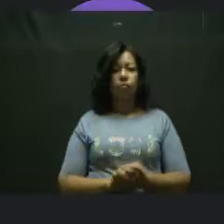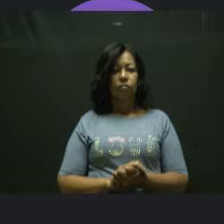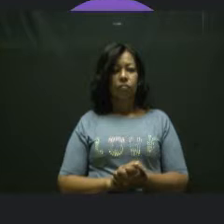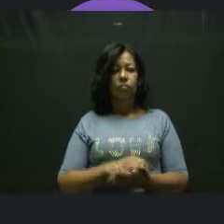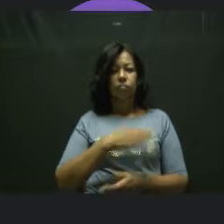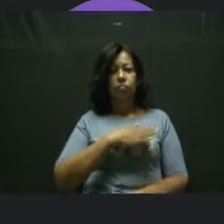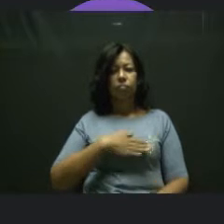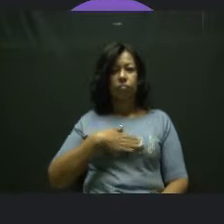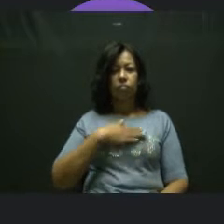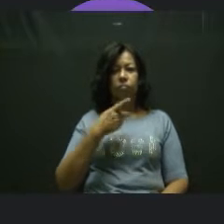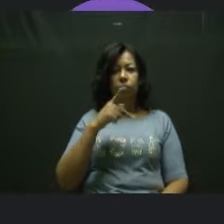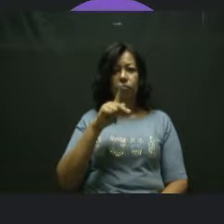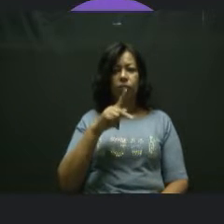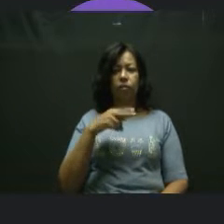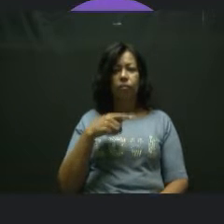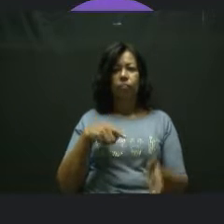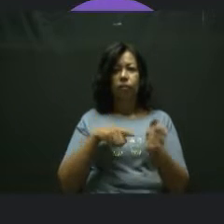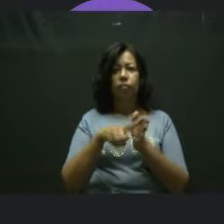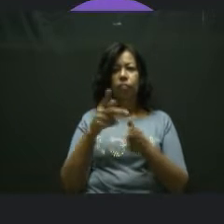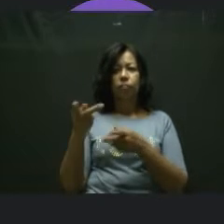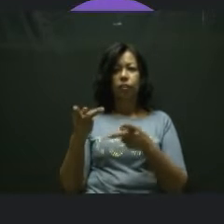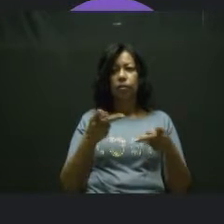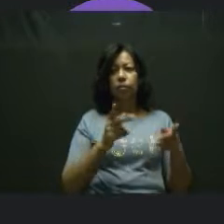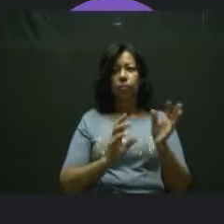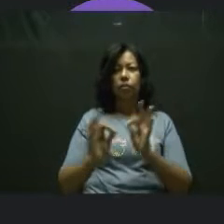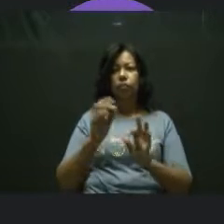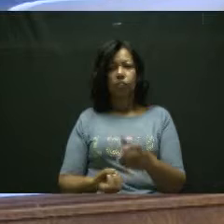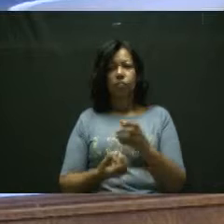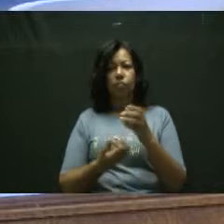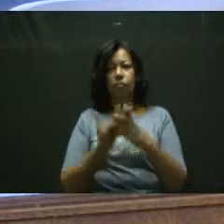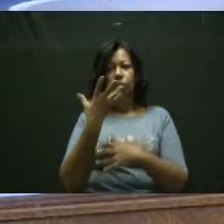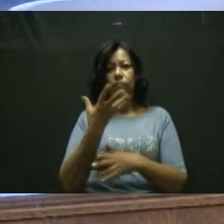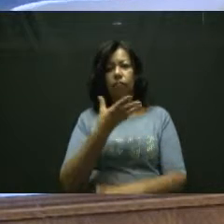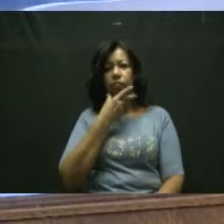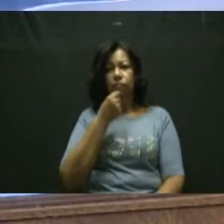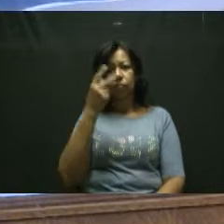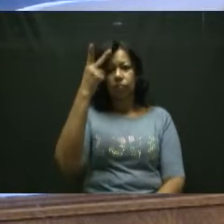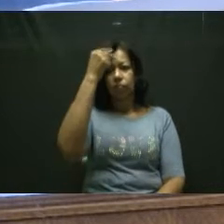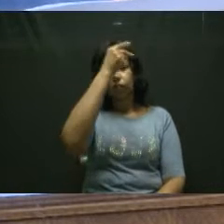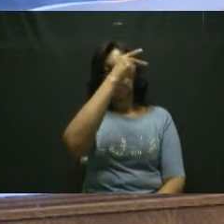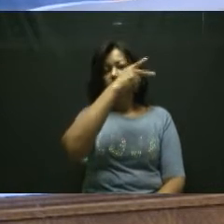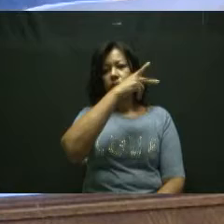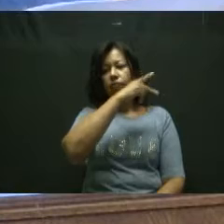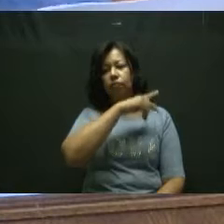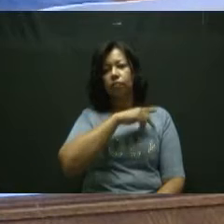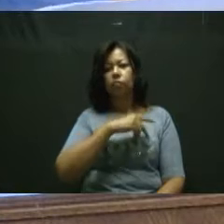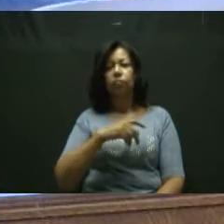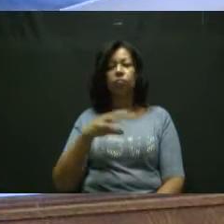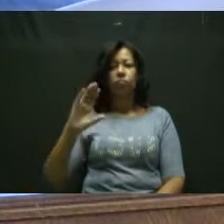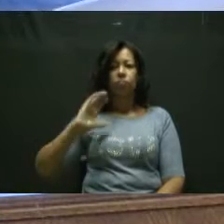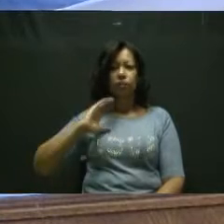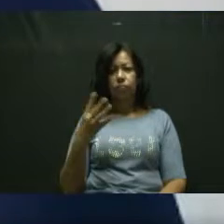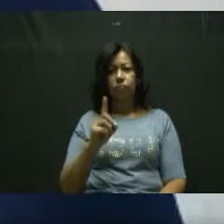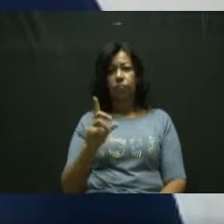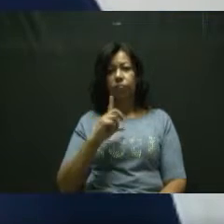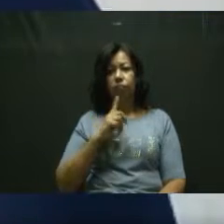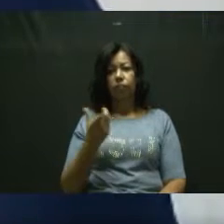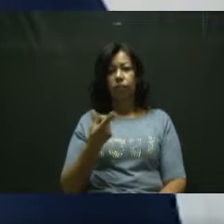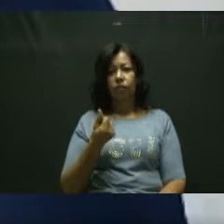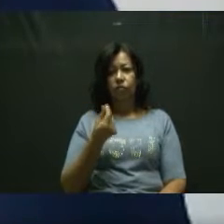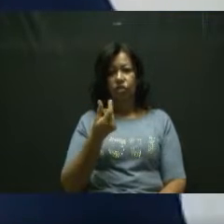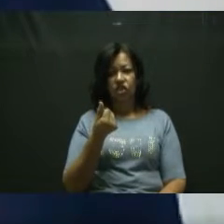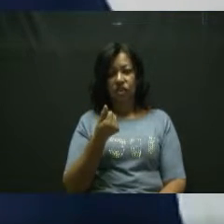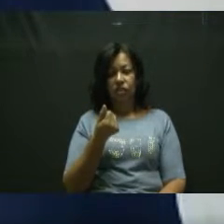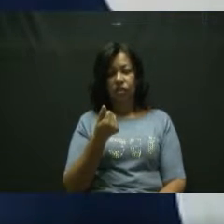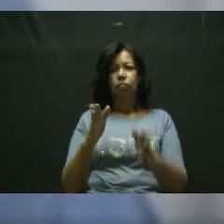foi aprovado em primeira discussão na 18ª sessão extraordinaria o projeto de lei complementar que institui o